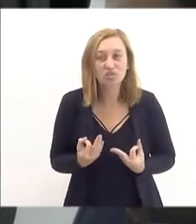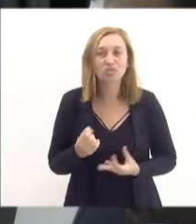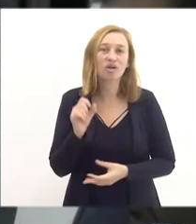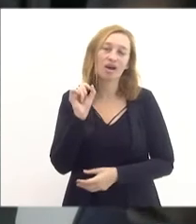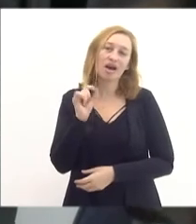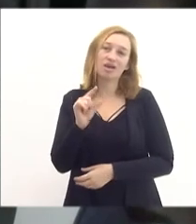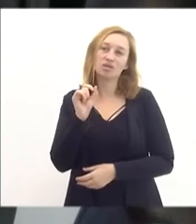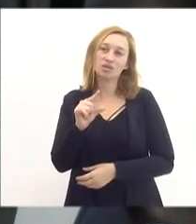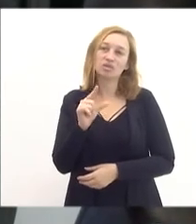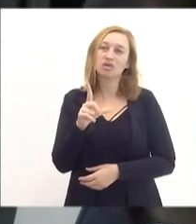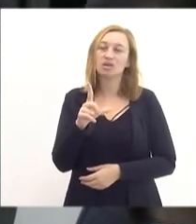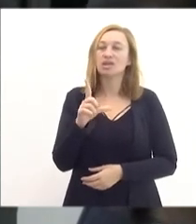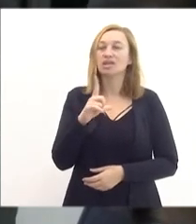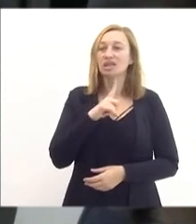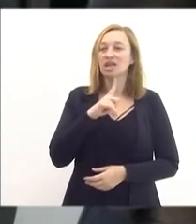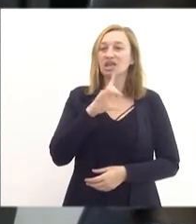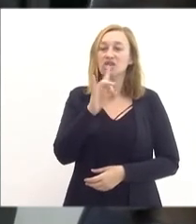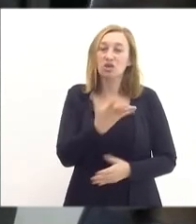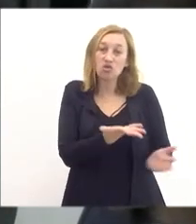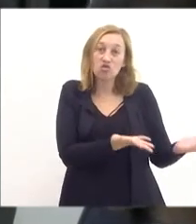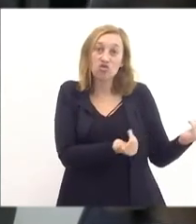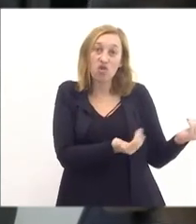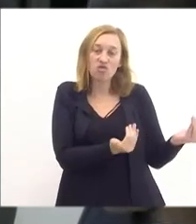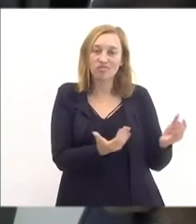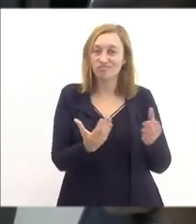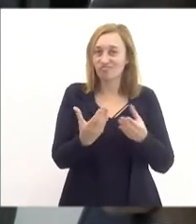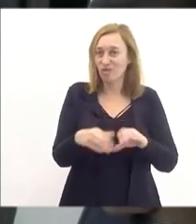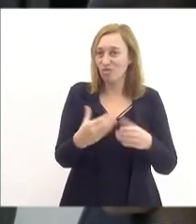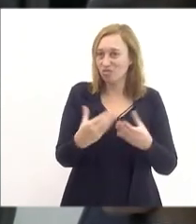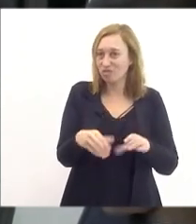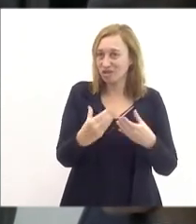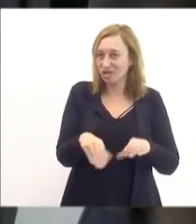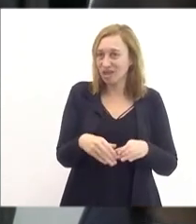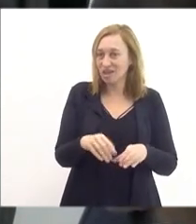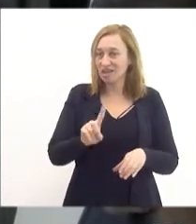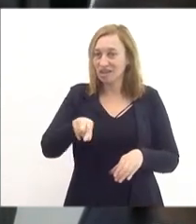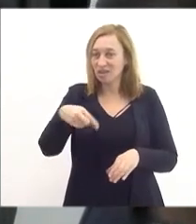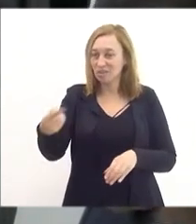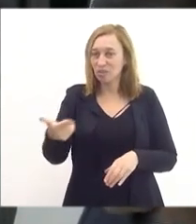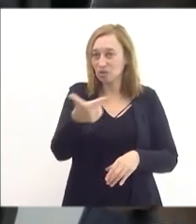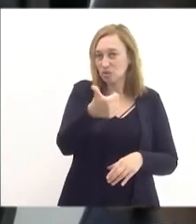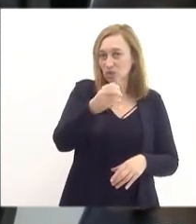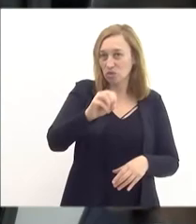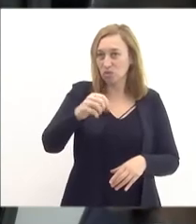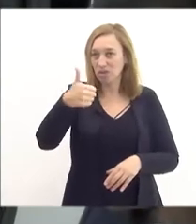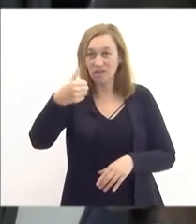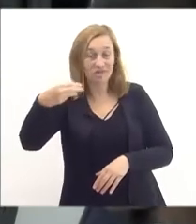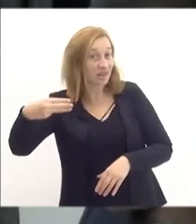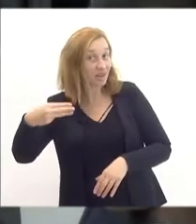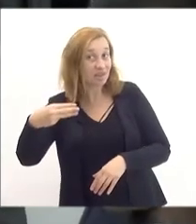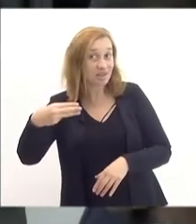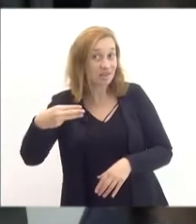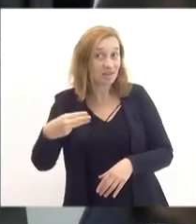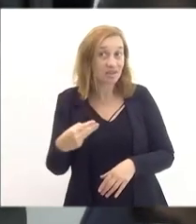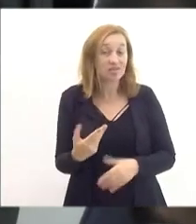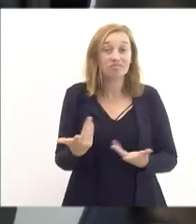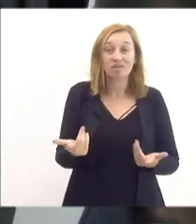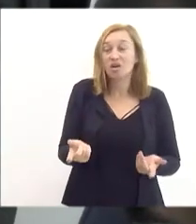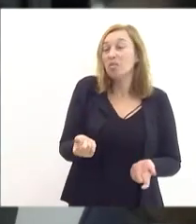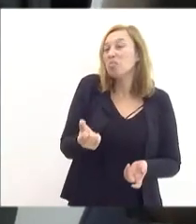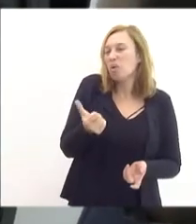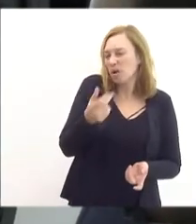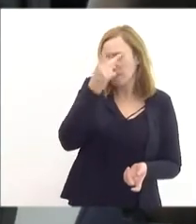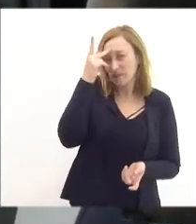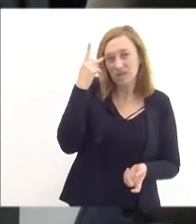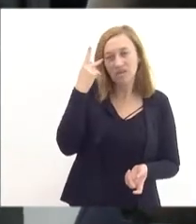só tem gente jovem concursada depois de 2013, e não tanta gente assim. E